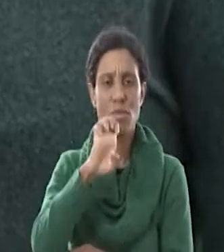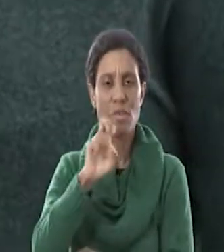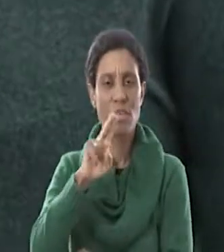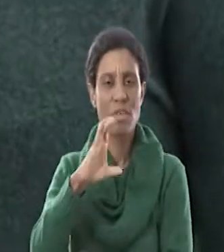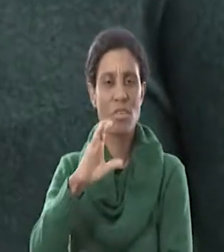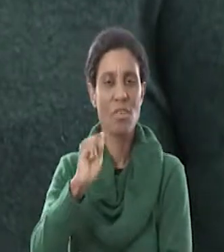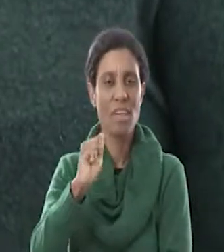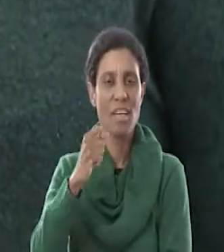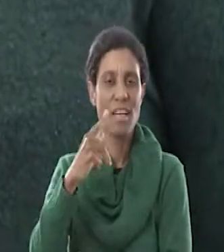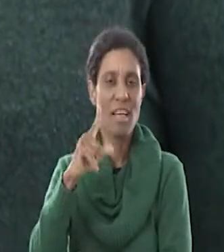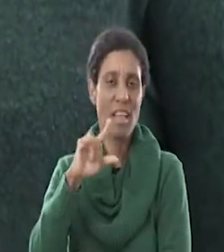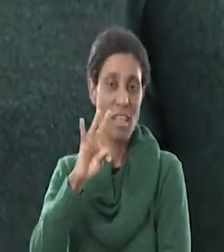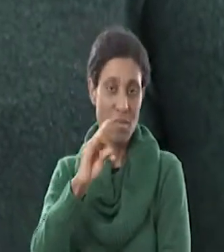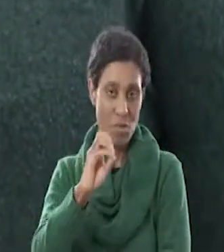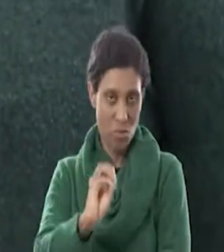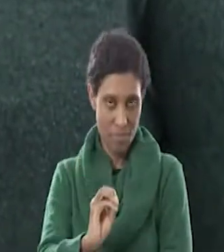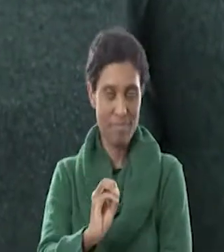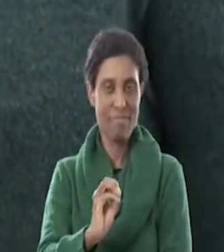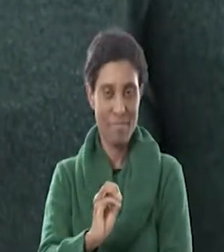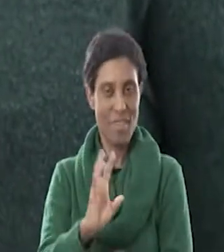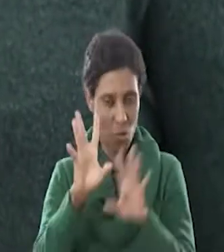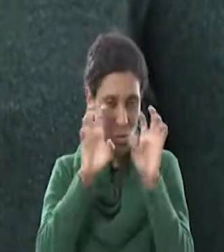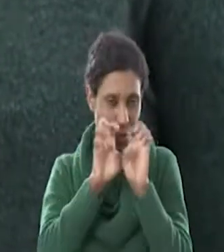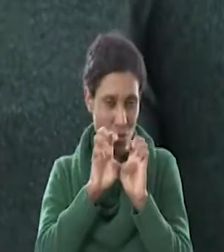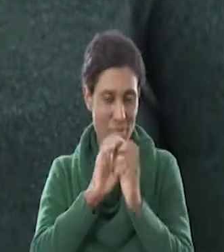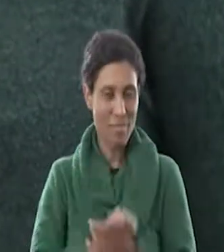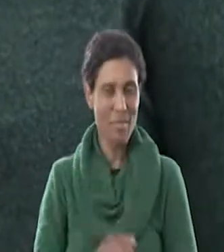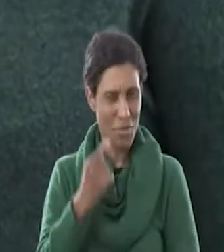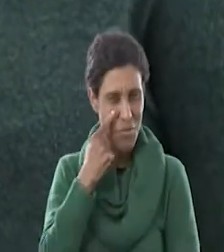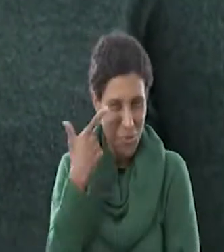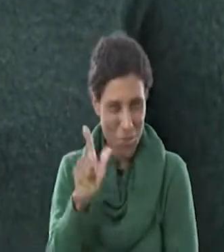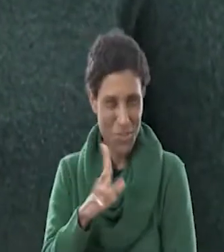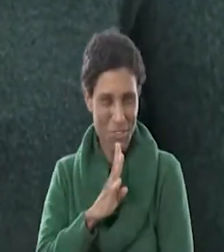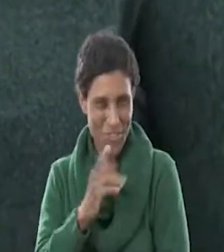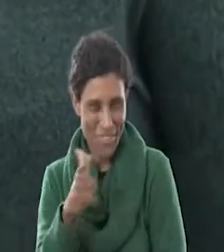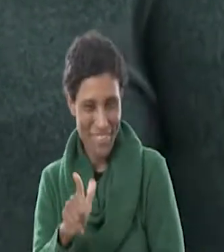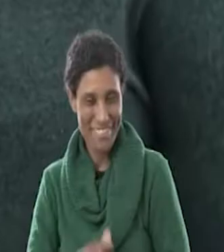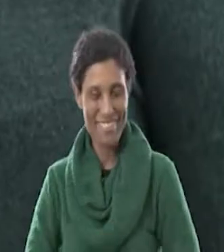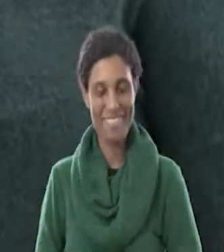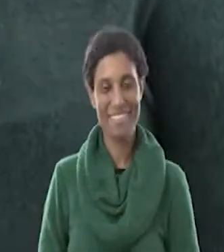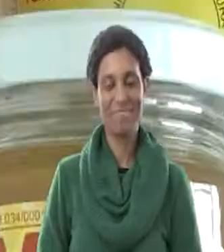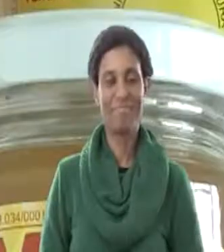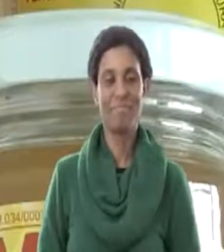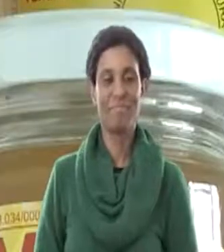é? Eucalipto? Mel de eucalipto. Esse mais escuro é o mel de eucalipto. Vamos lá ver os demais?